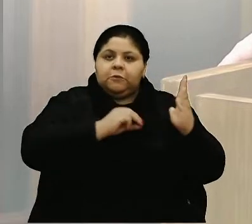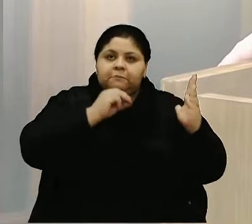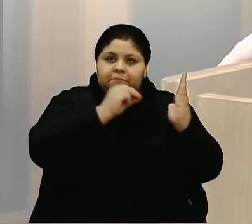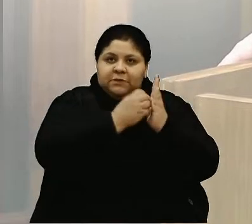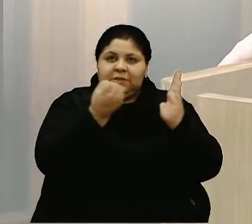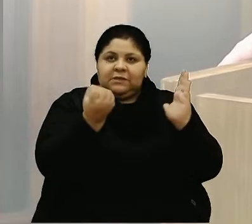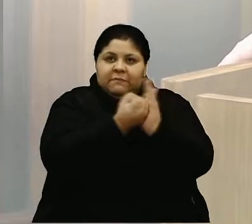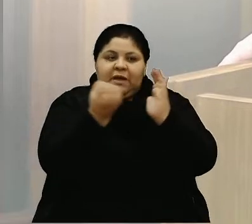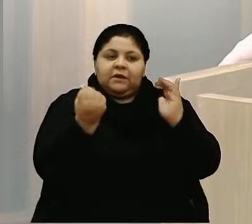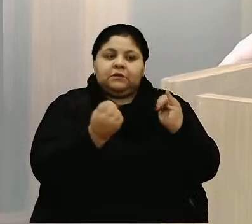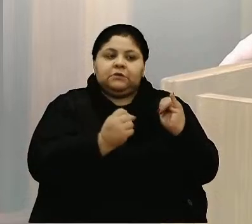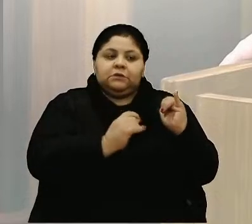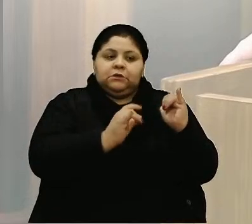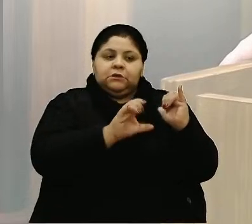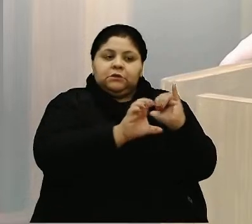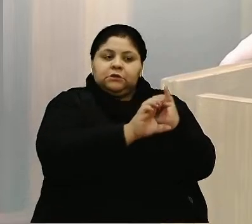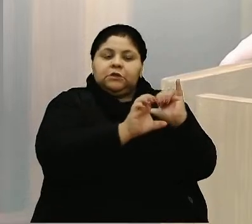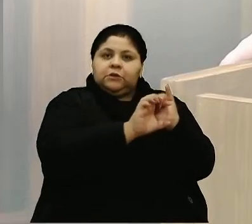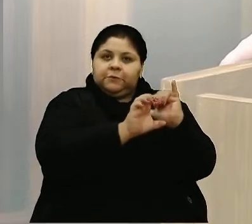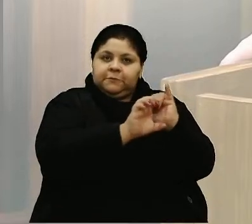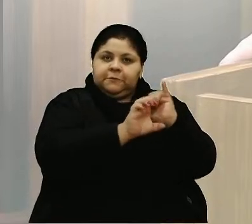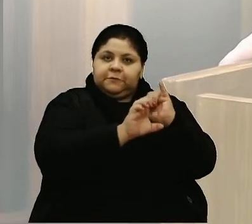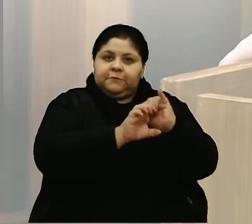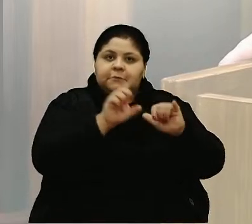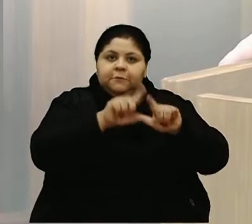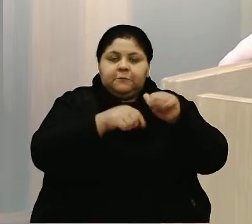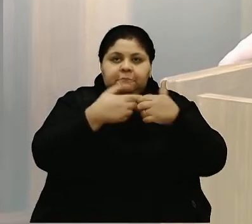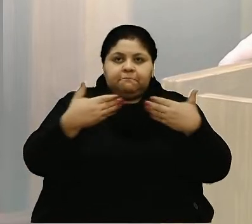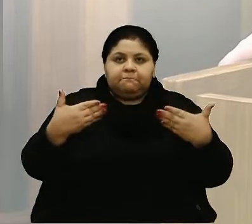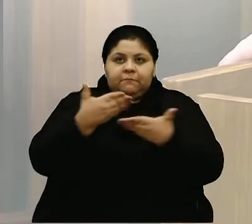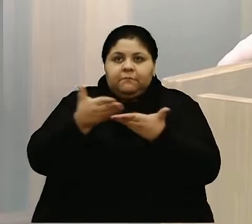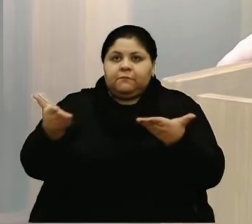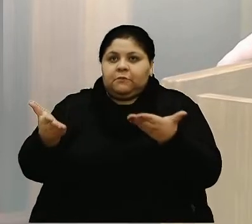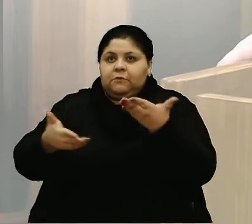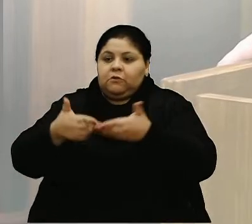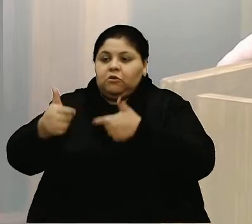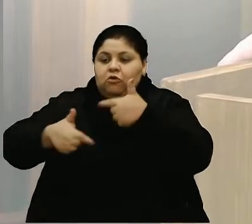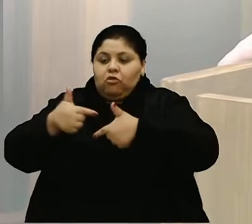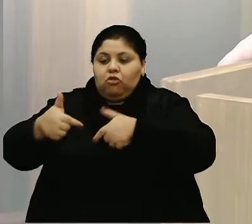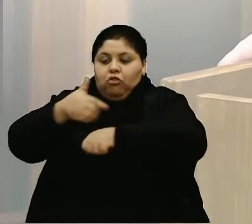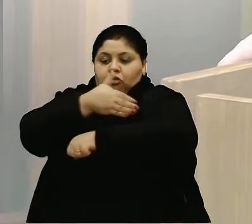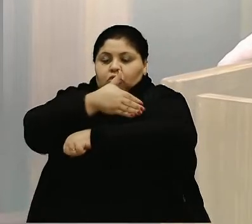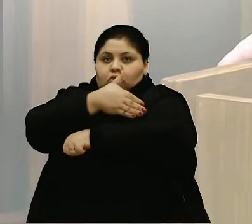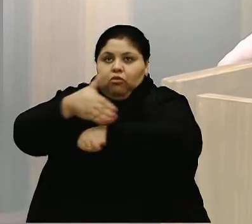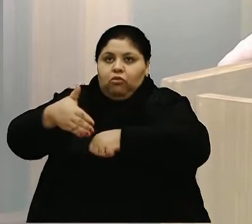Toyota, assistência técnica e peças, passando a atuar em novo endereço localizado na